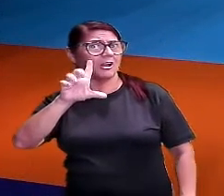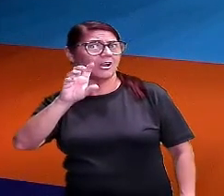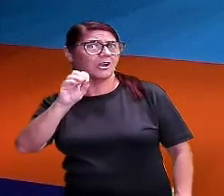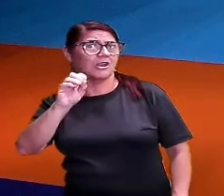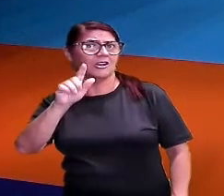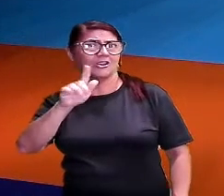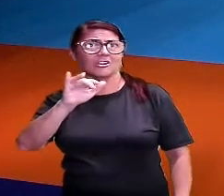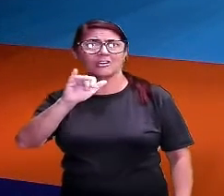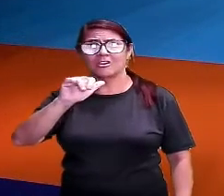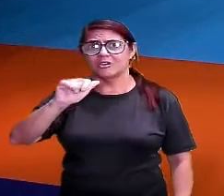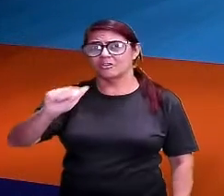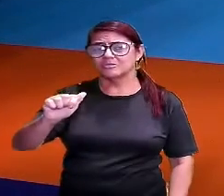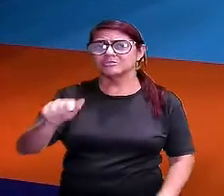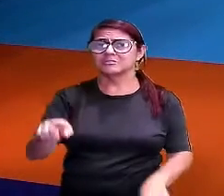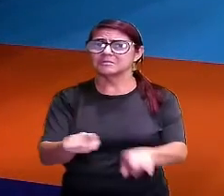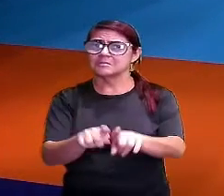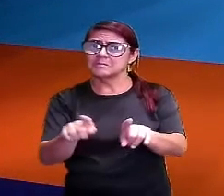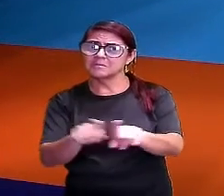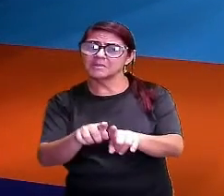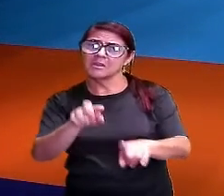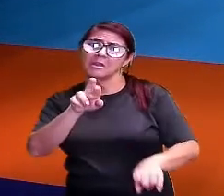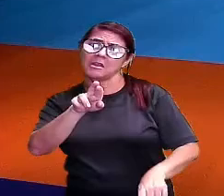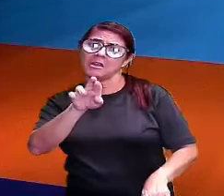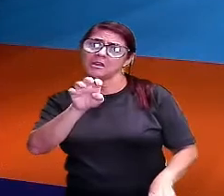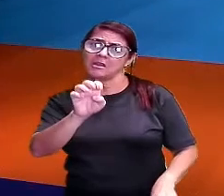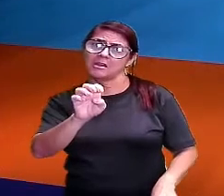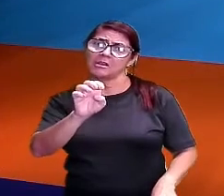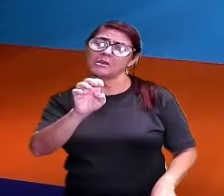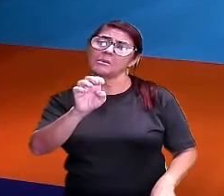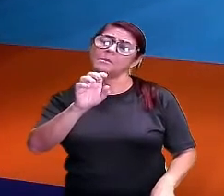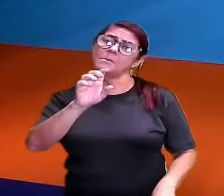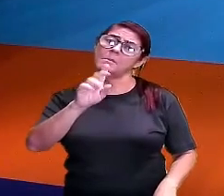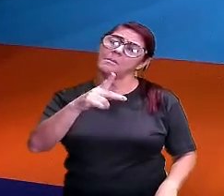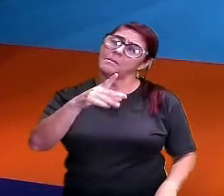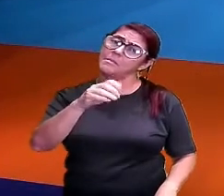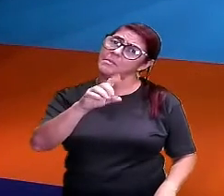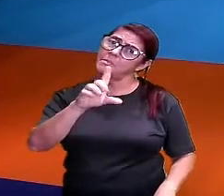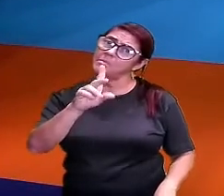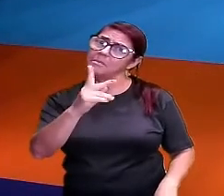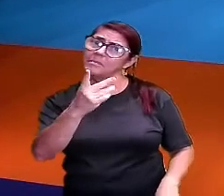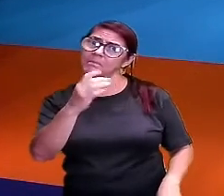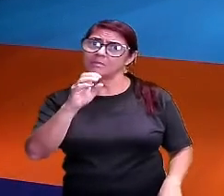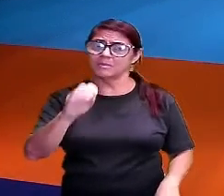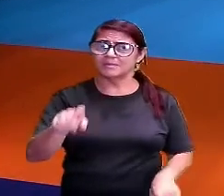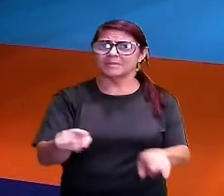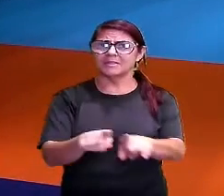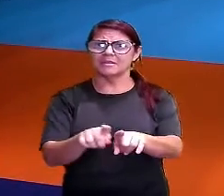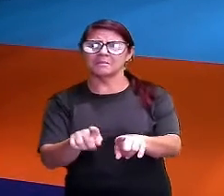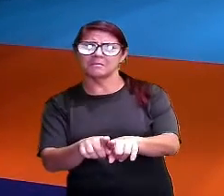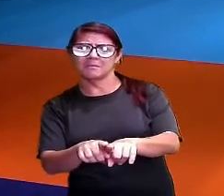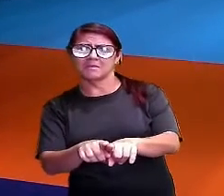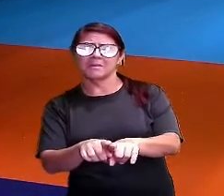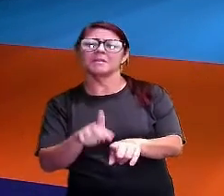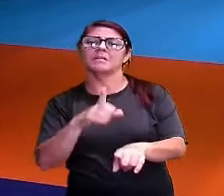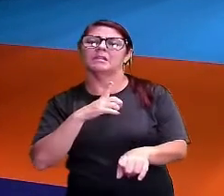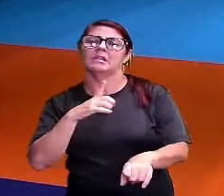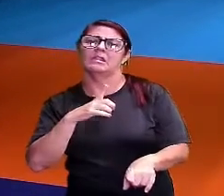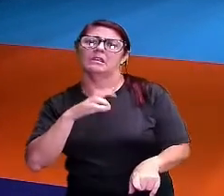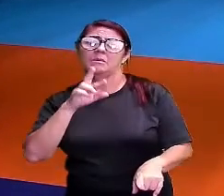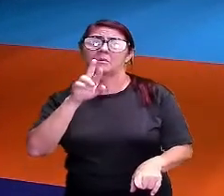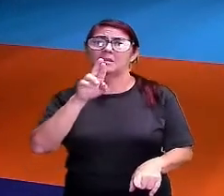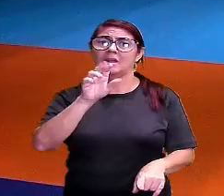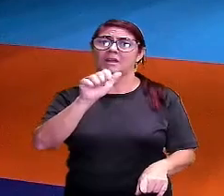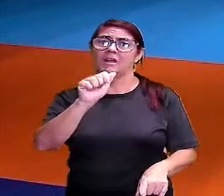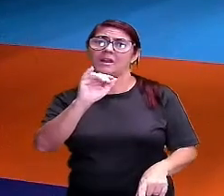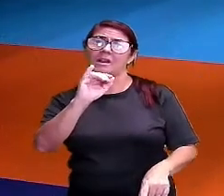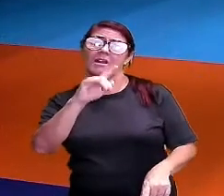repolho. Temos também rolha, temos também raiz. Pronto, essas são